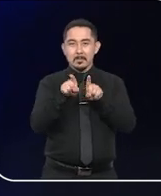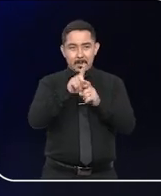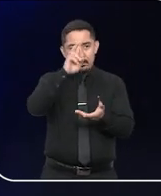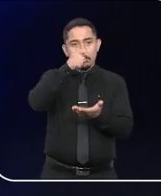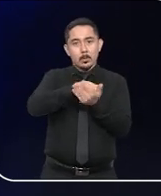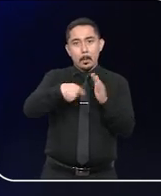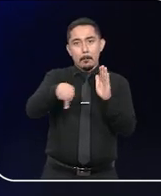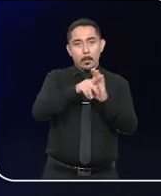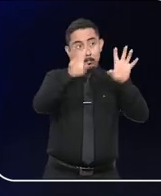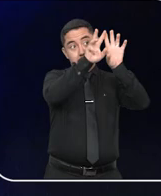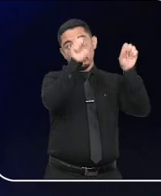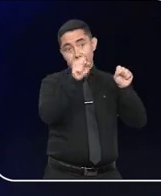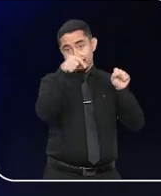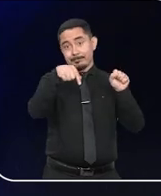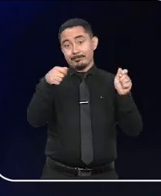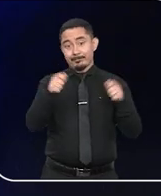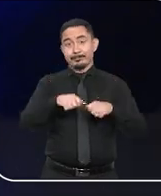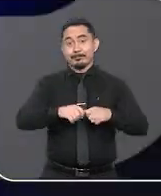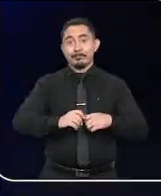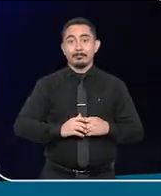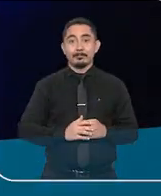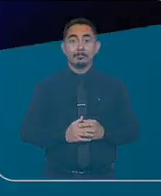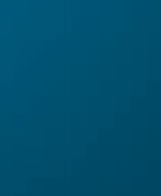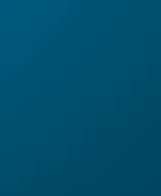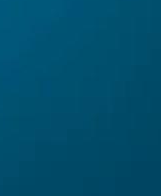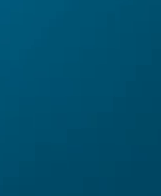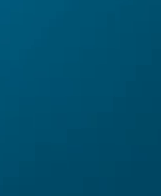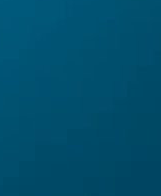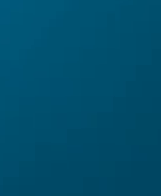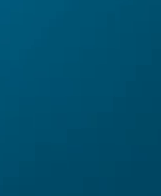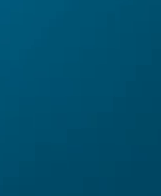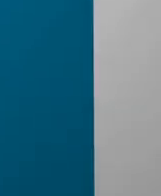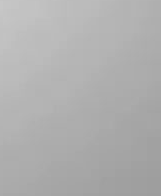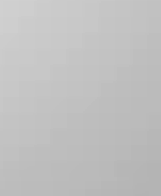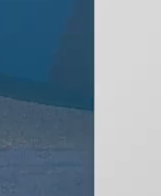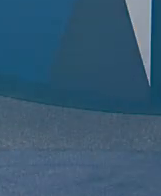das decisões de destaque da Corte.